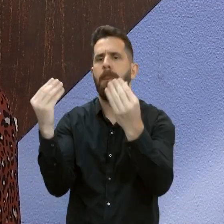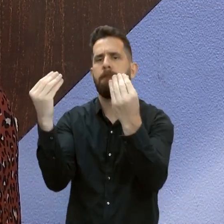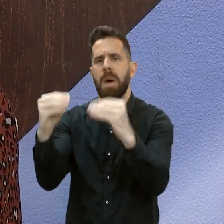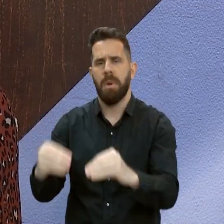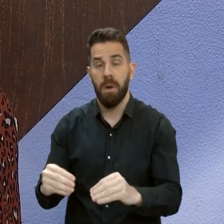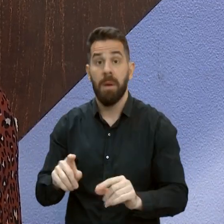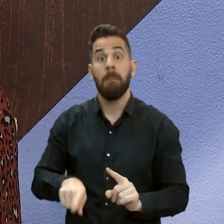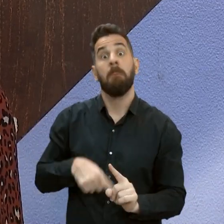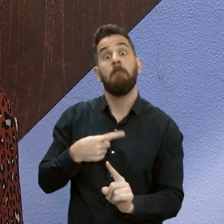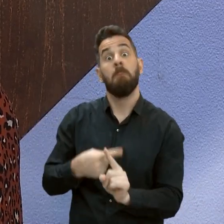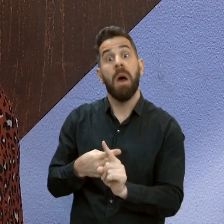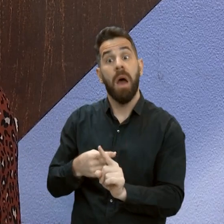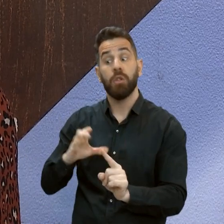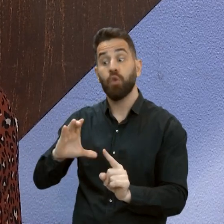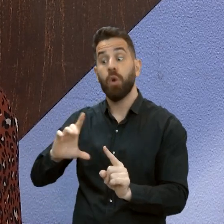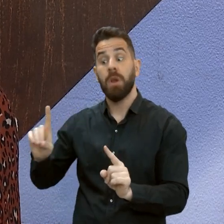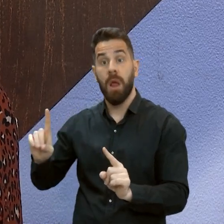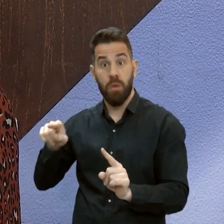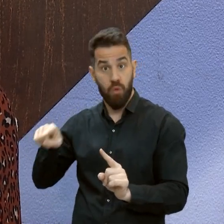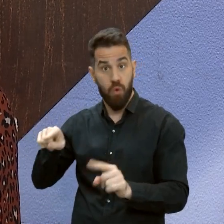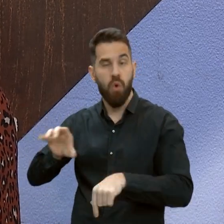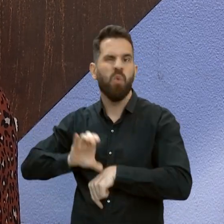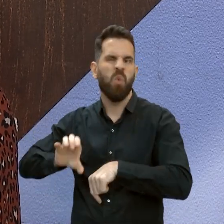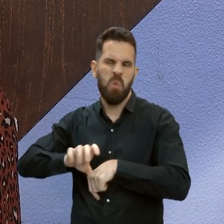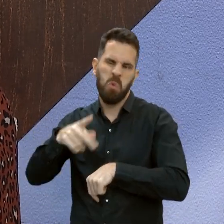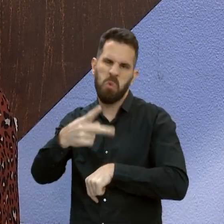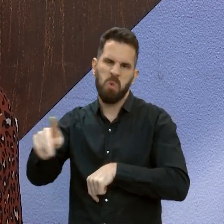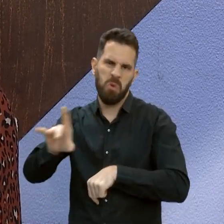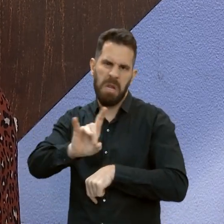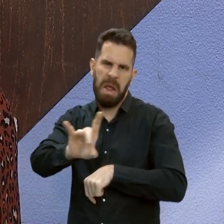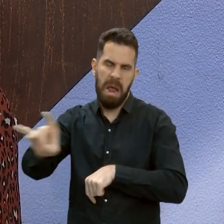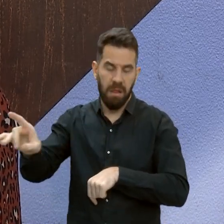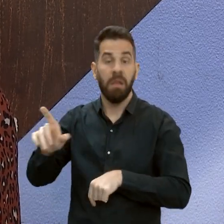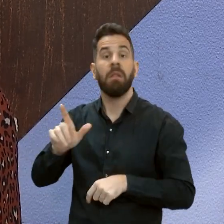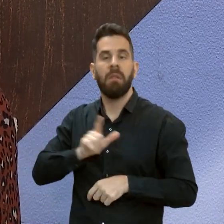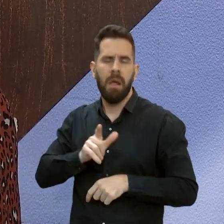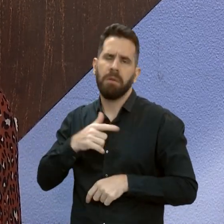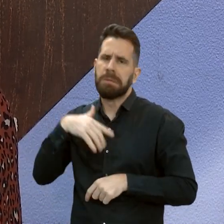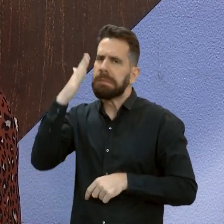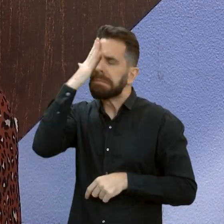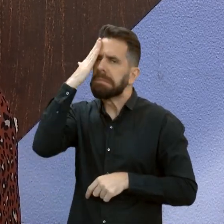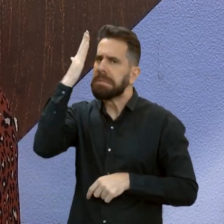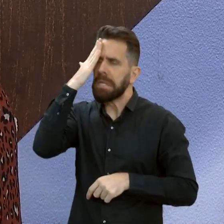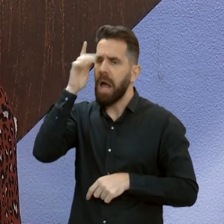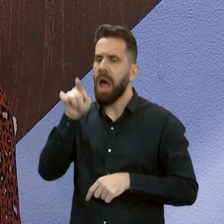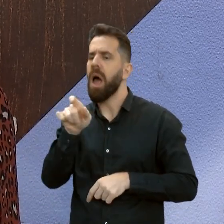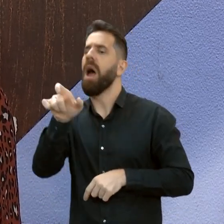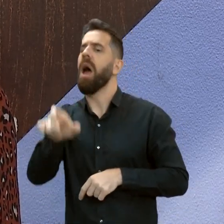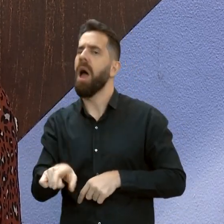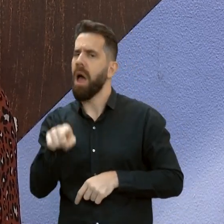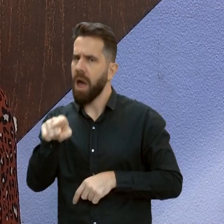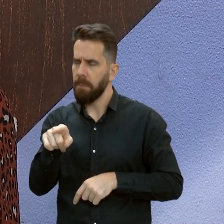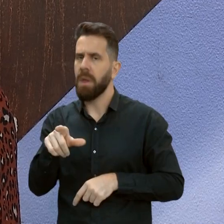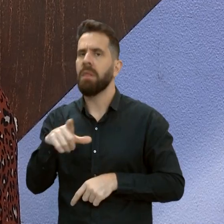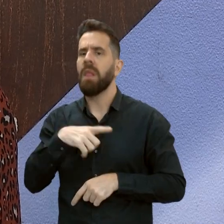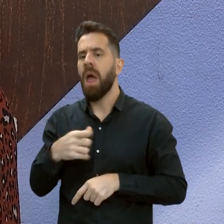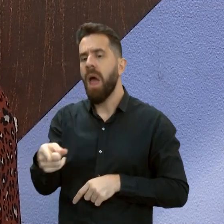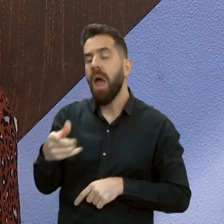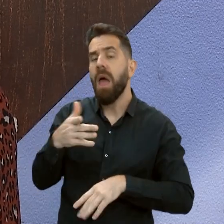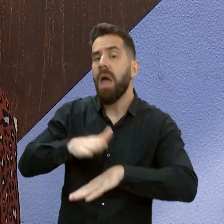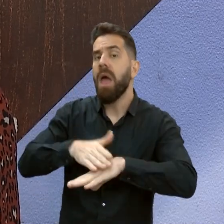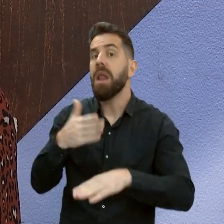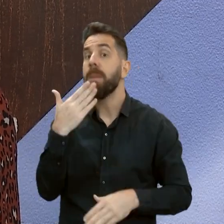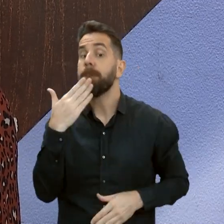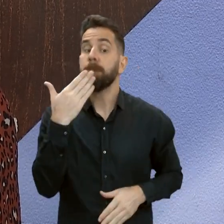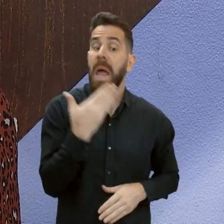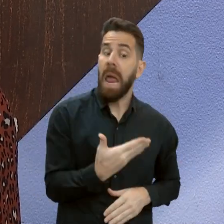tem a ciência de que aquela pessoa está solicitando o atendimento do núcleo